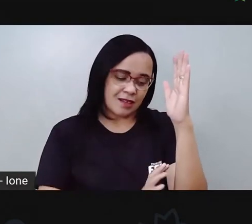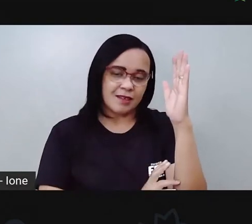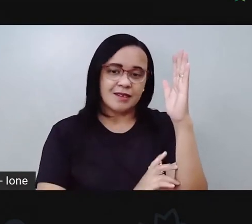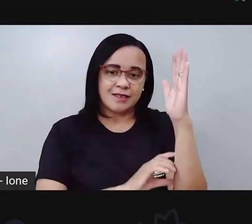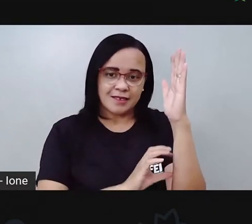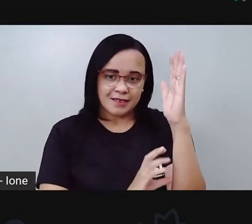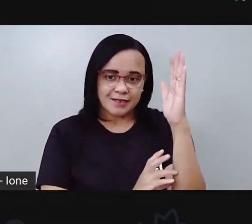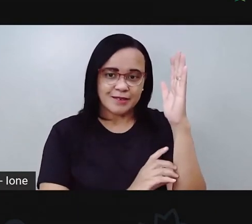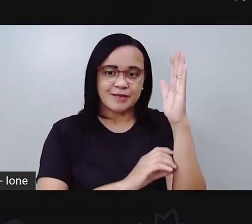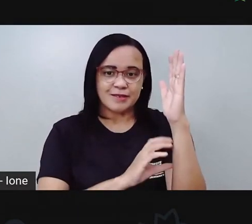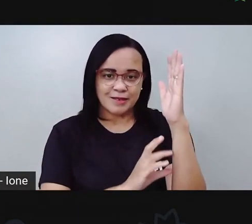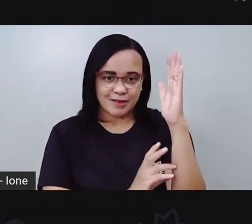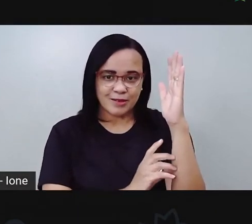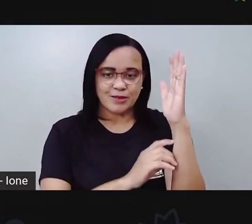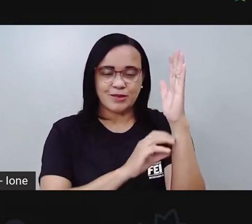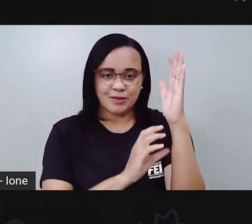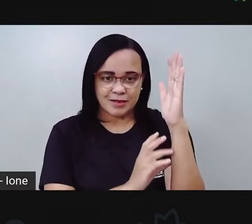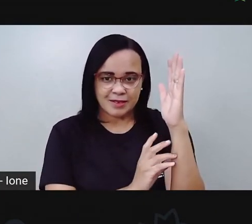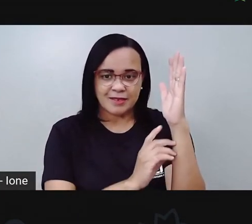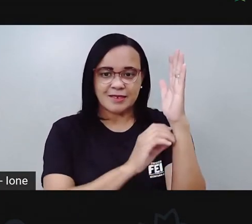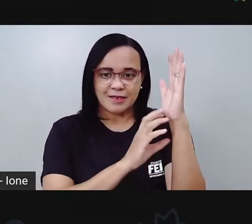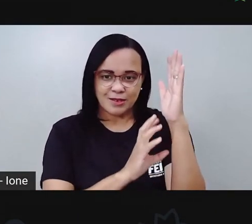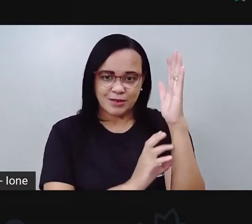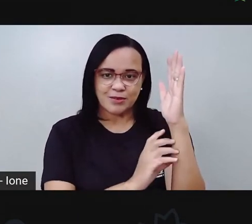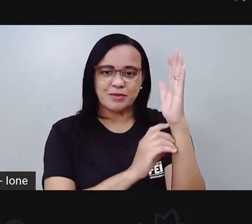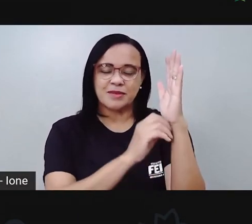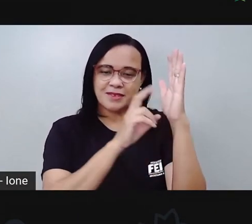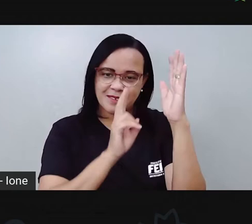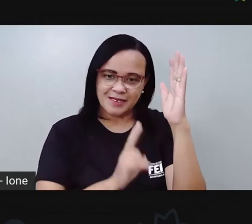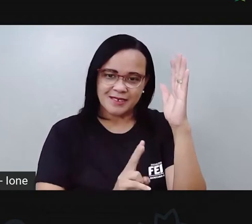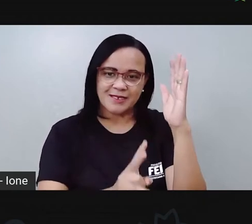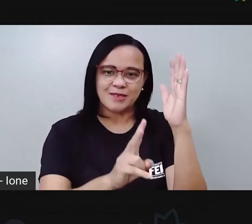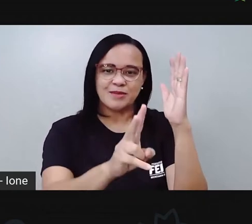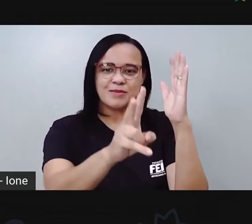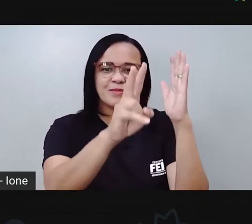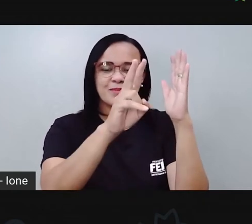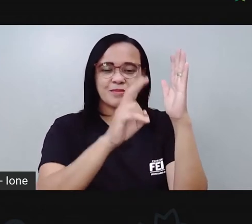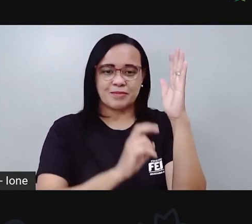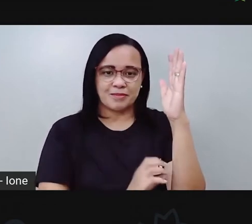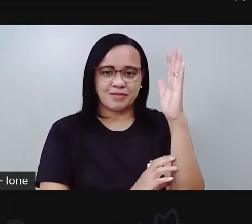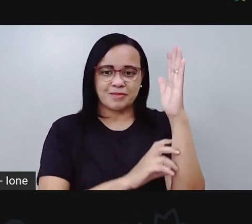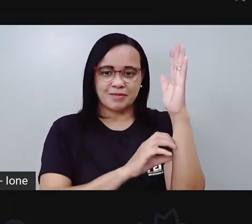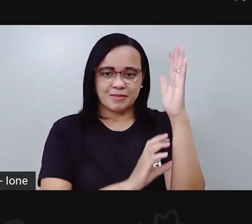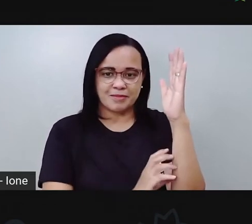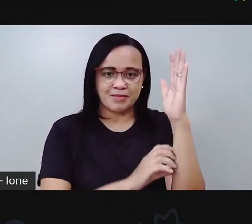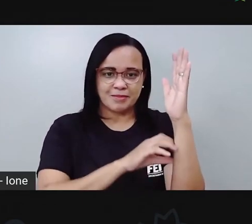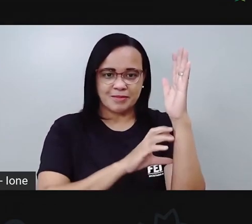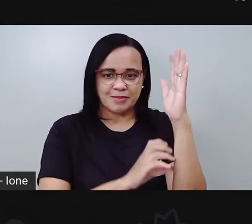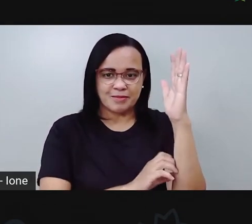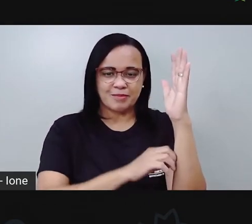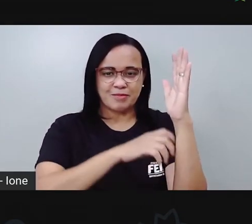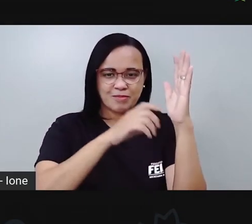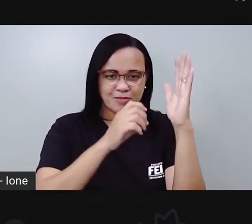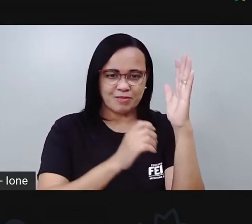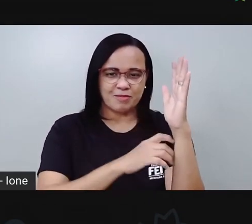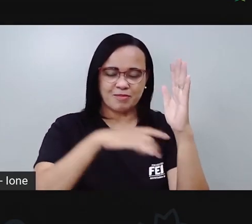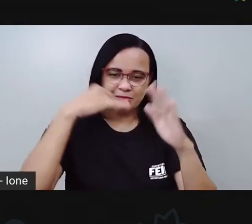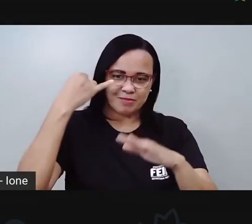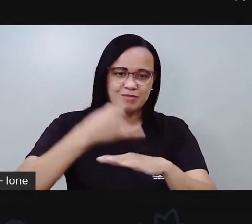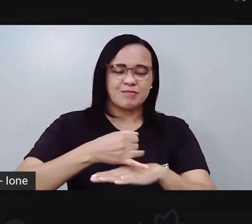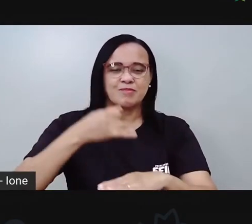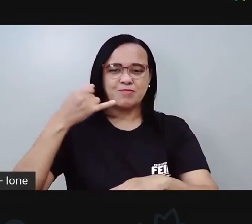aranha continua a subir ela é teimosa